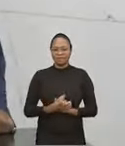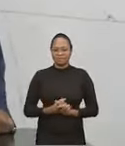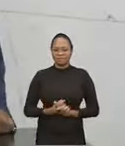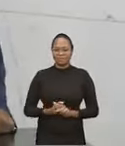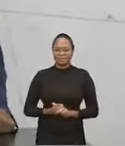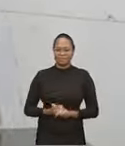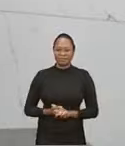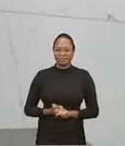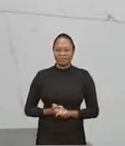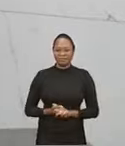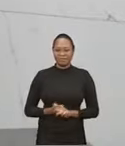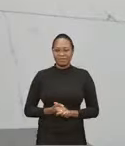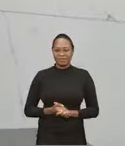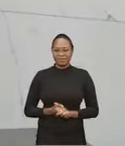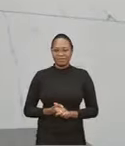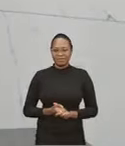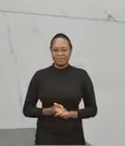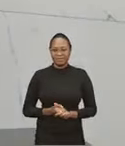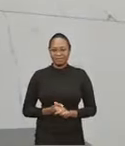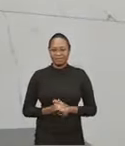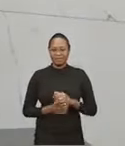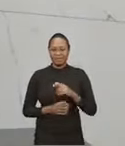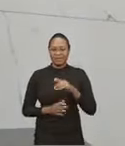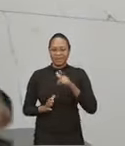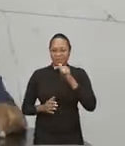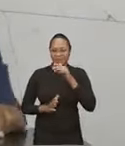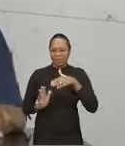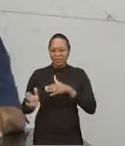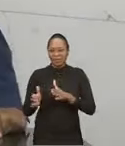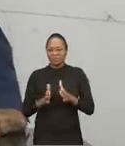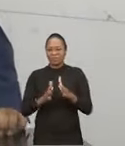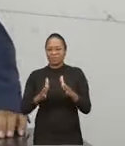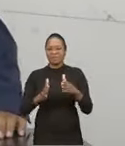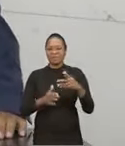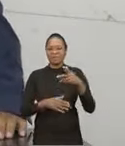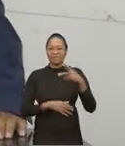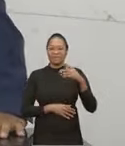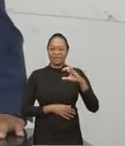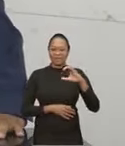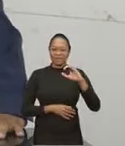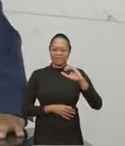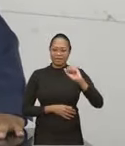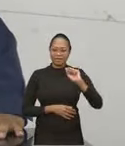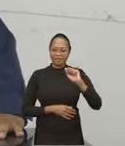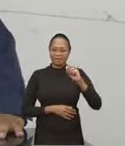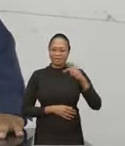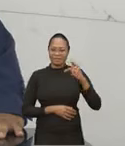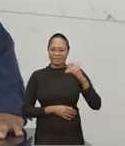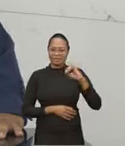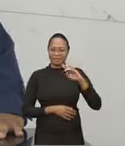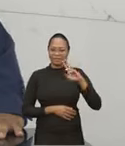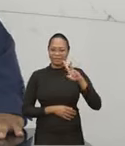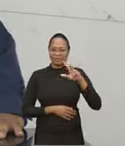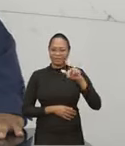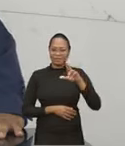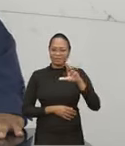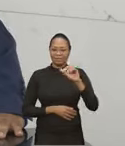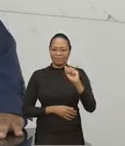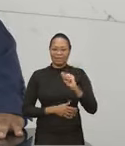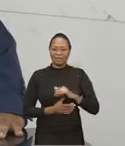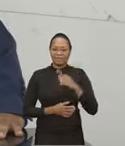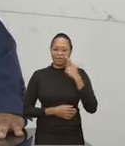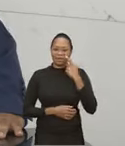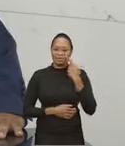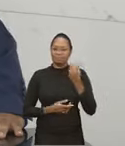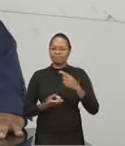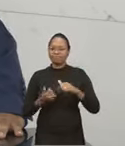da nossa nascente do Rio Capivara, que nós estamos vendo aí a questão